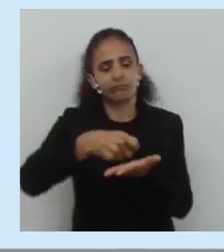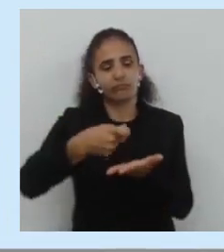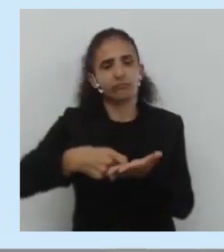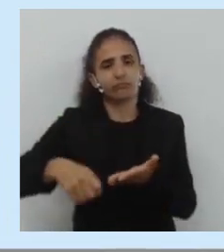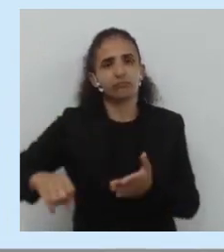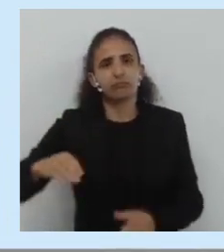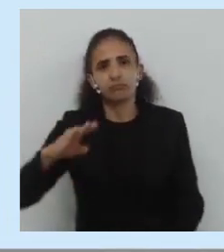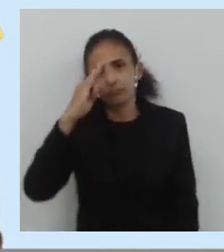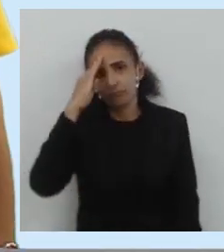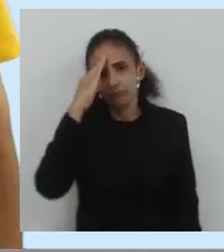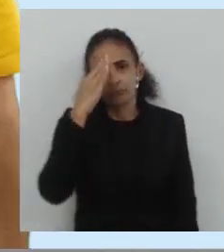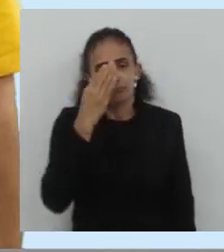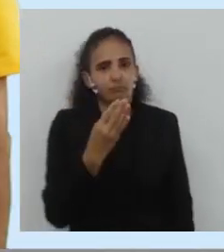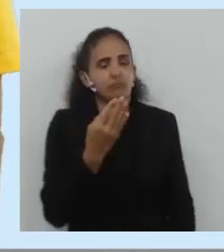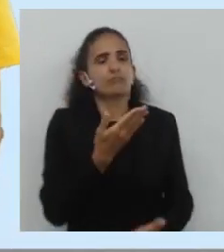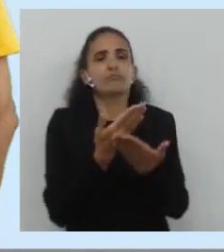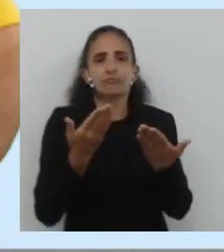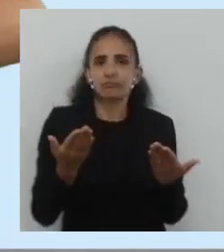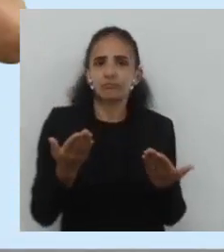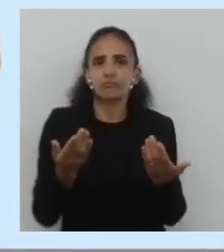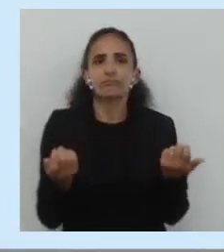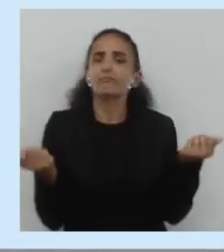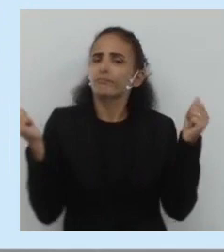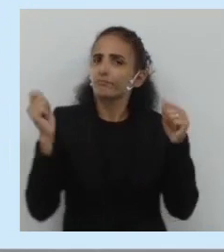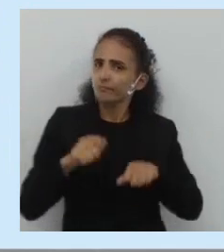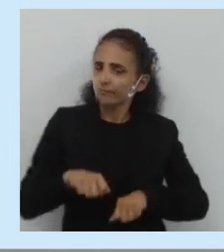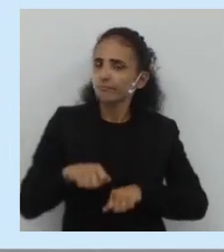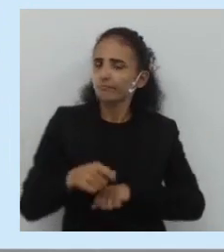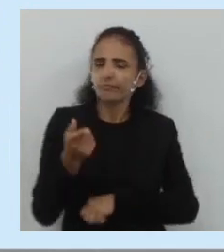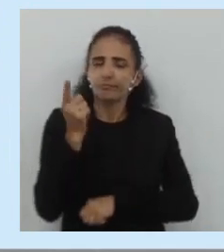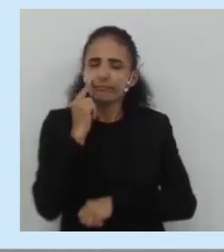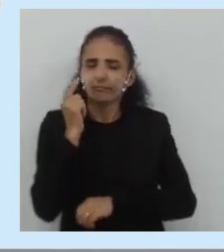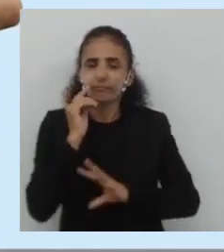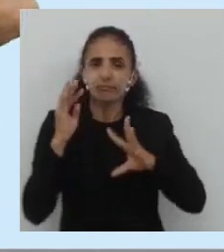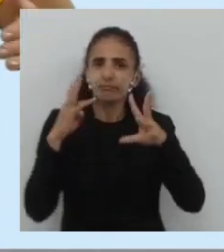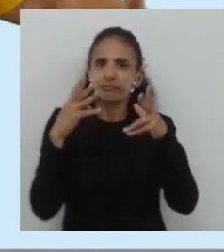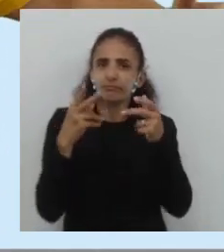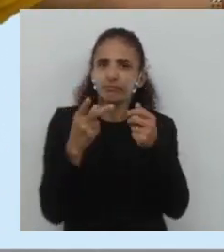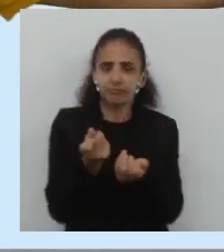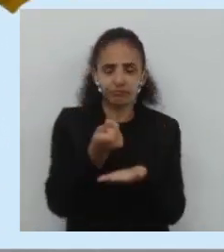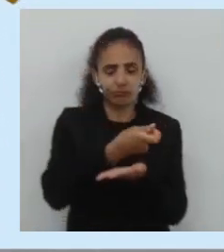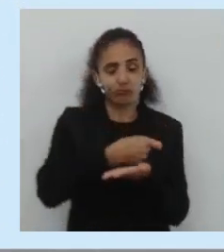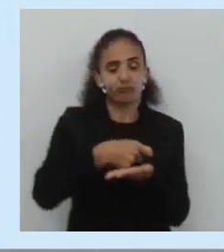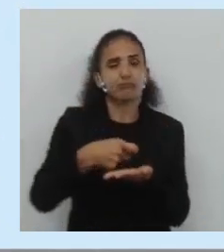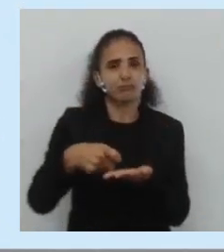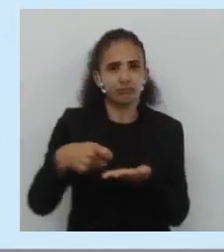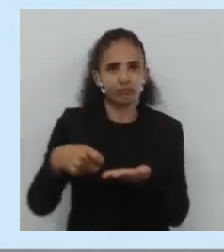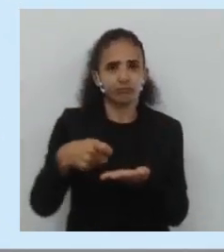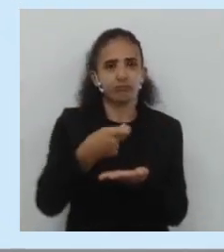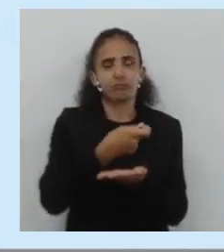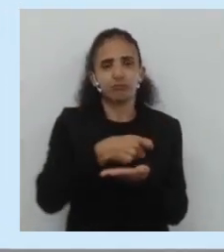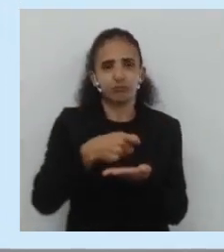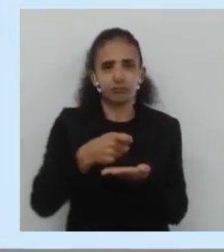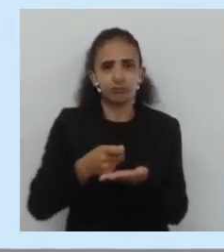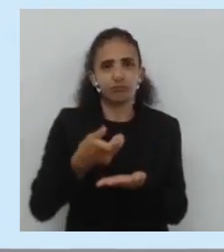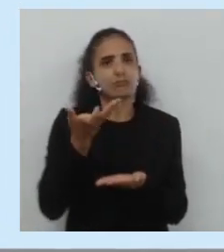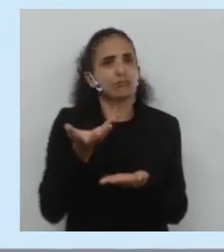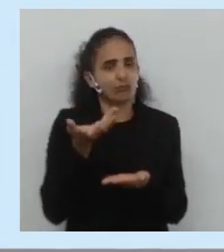os pontos principais. Podem observar que tudo aquilo que foi